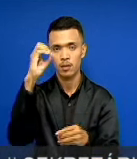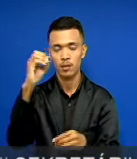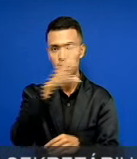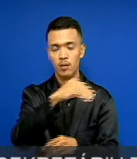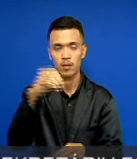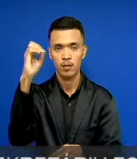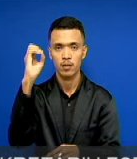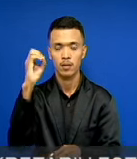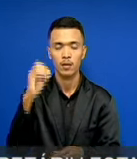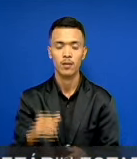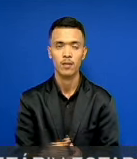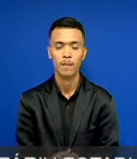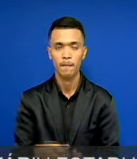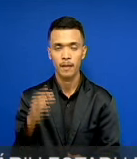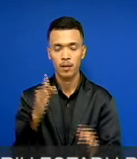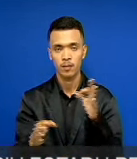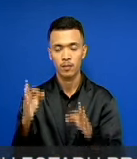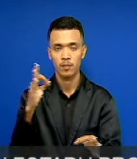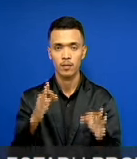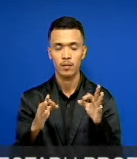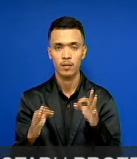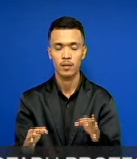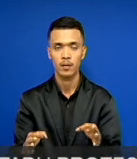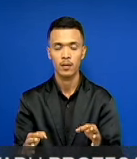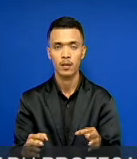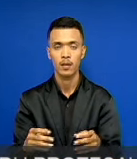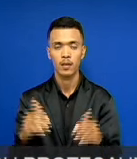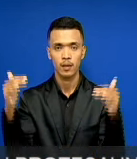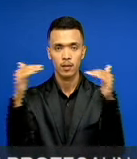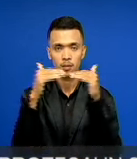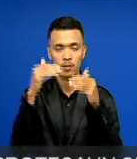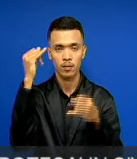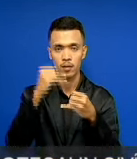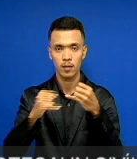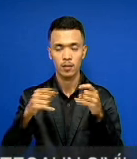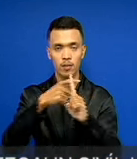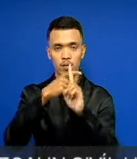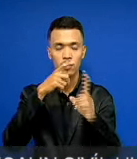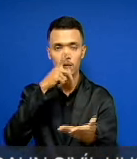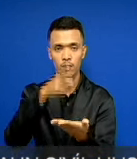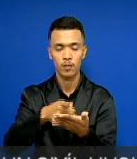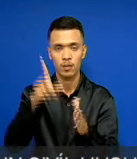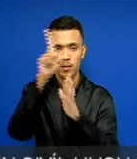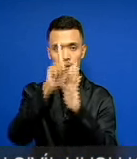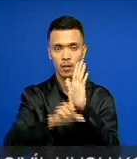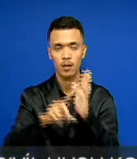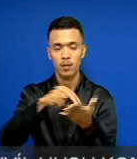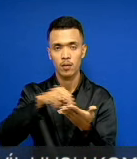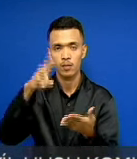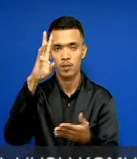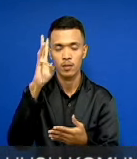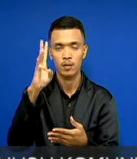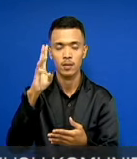0 abstenção. Então, isso significa que a redação final da proposta da lei número 7/6 e